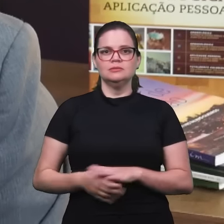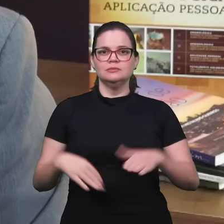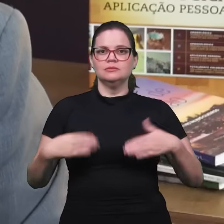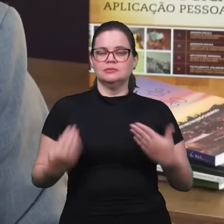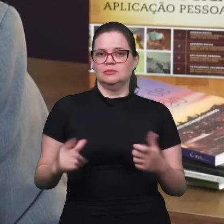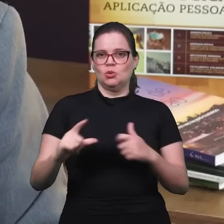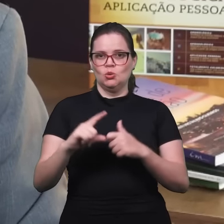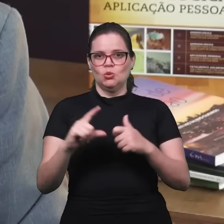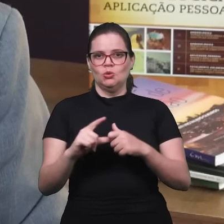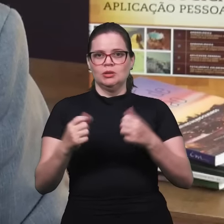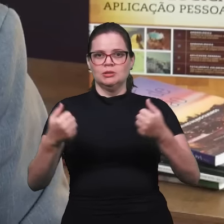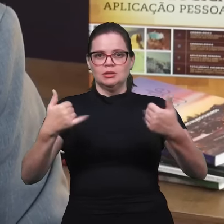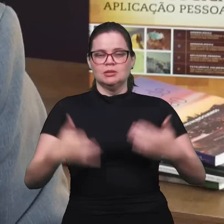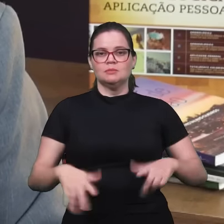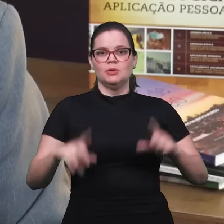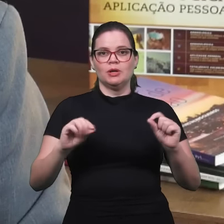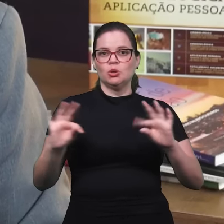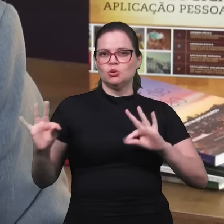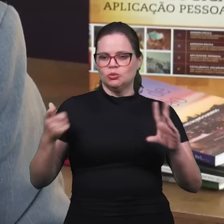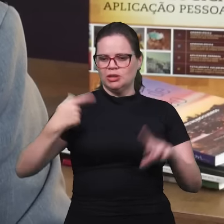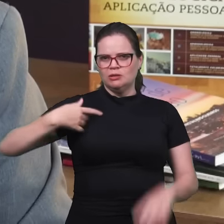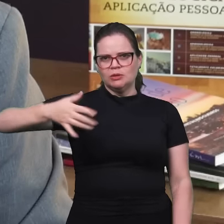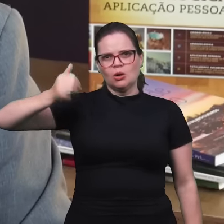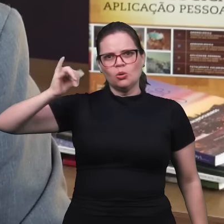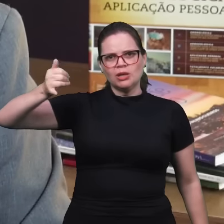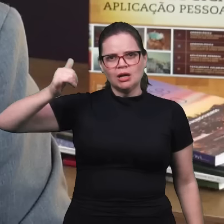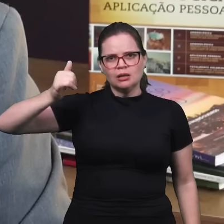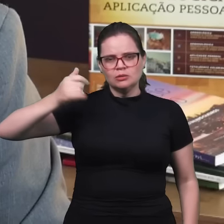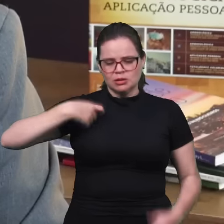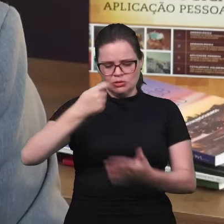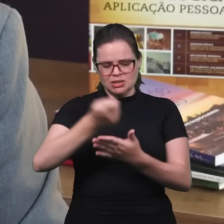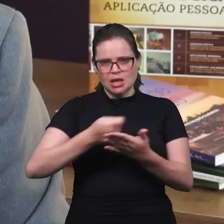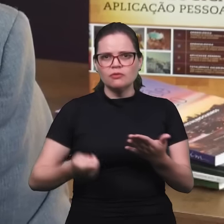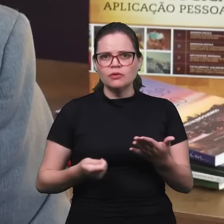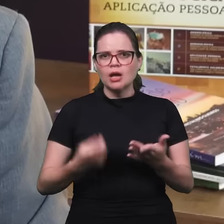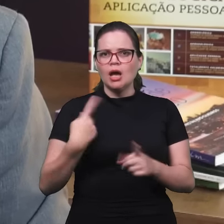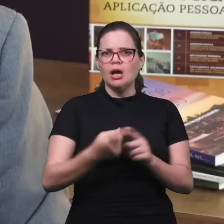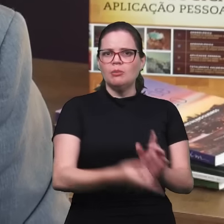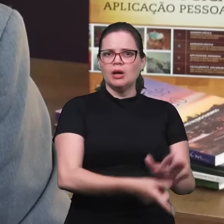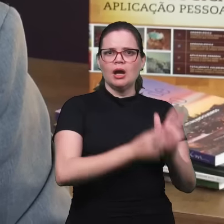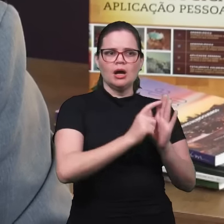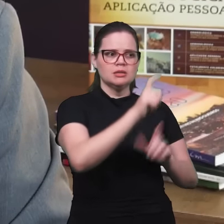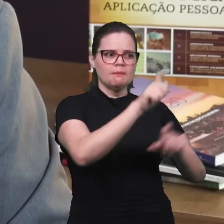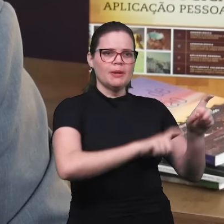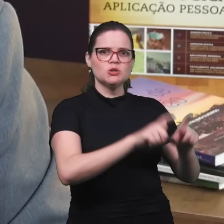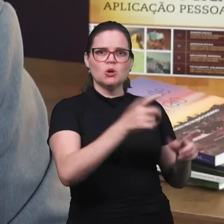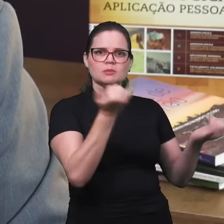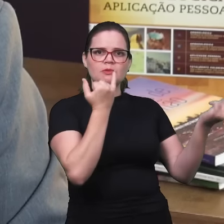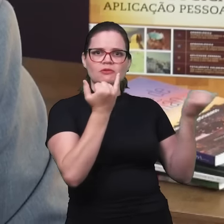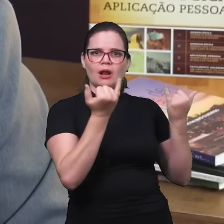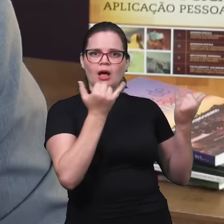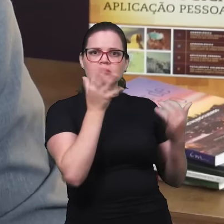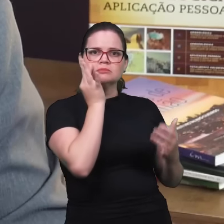que tudo aquilo que ele estava narrando, ele ouviu daqueles que presenciaram, que foram os apóstolos. Ele